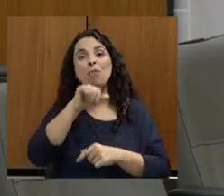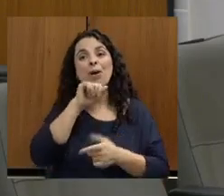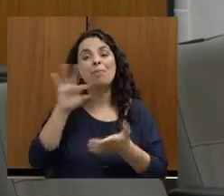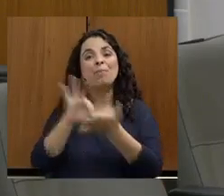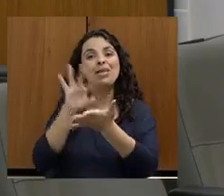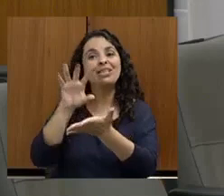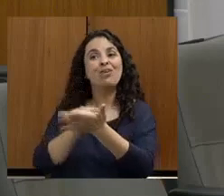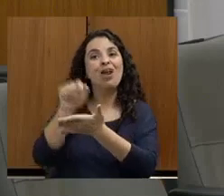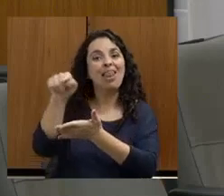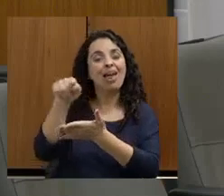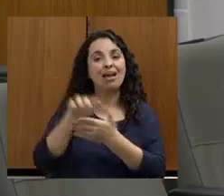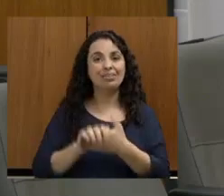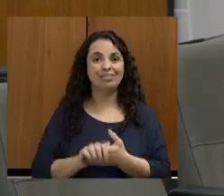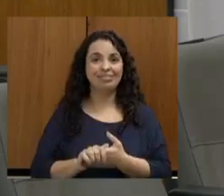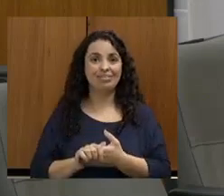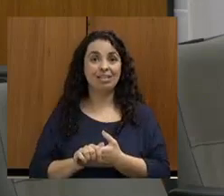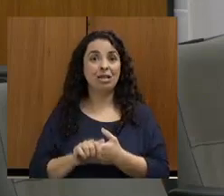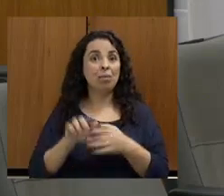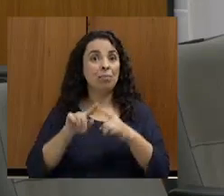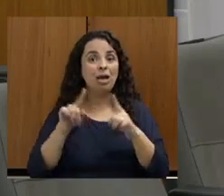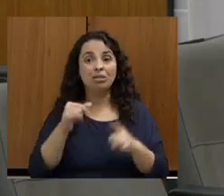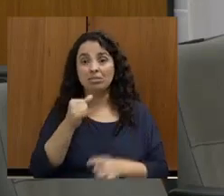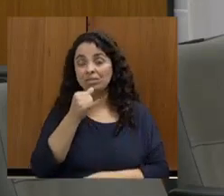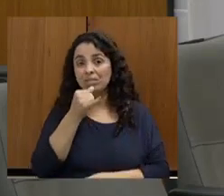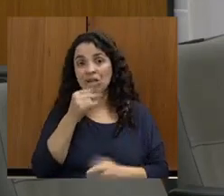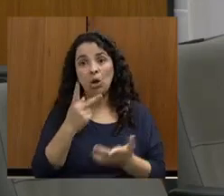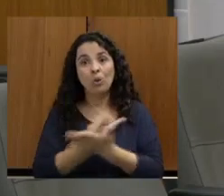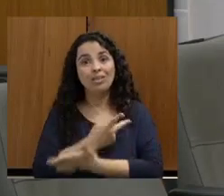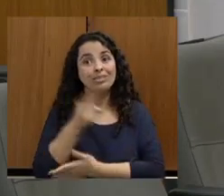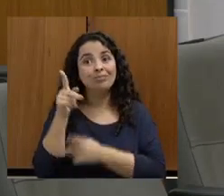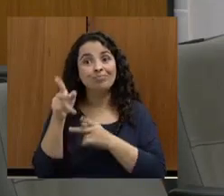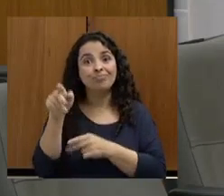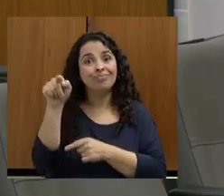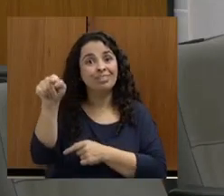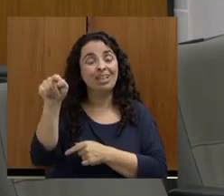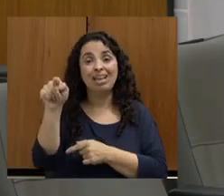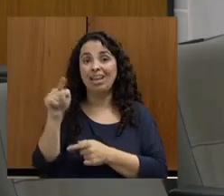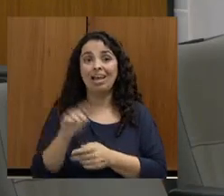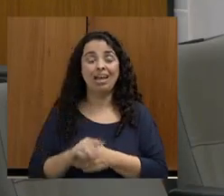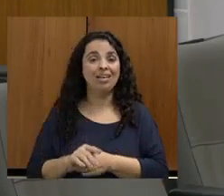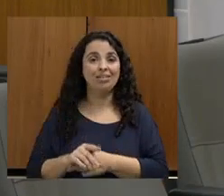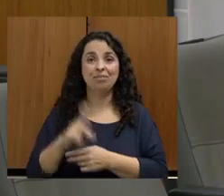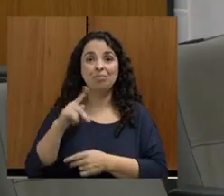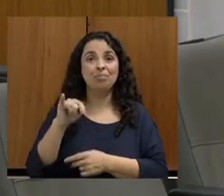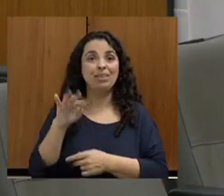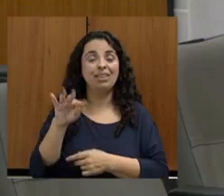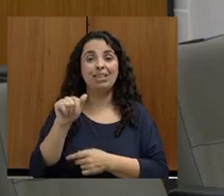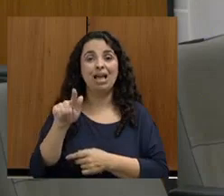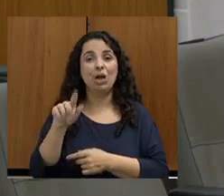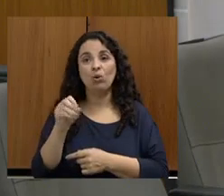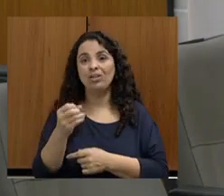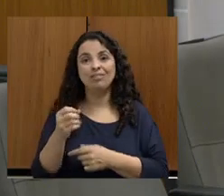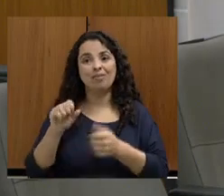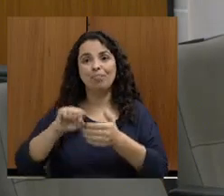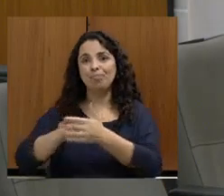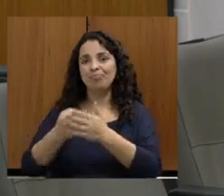Lamentavelmente, ocorreu o ocorreu, com Pitágoras. E, como ele fechou de uma hora para a outra, que acontece?